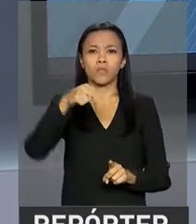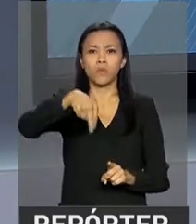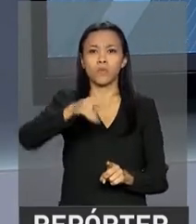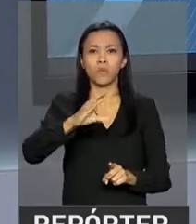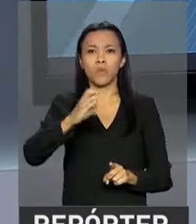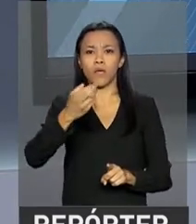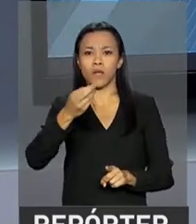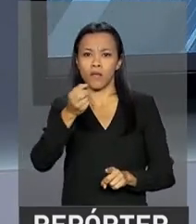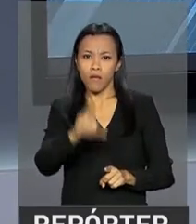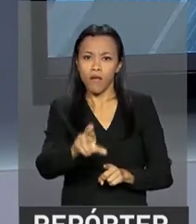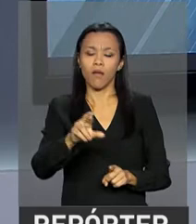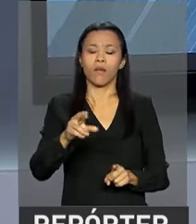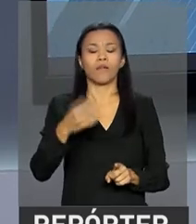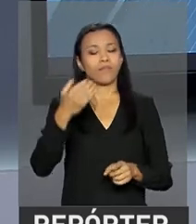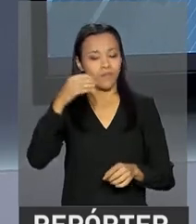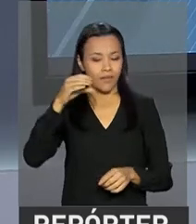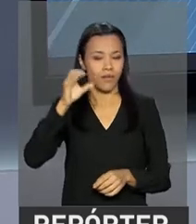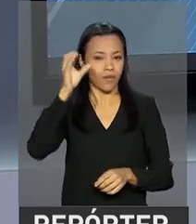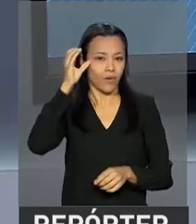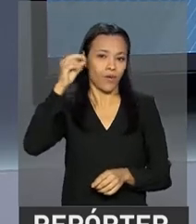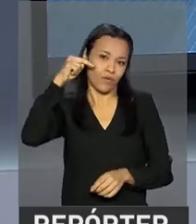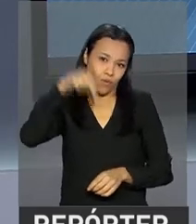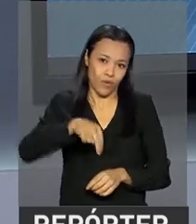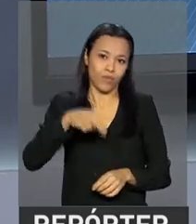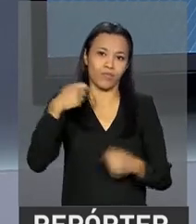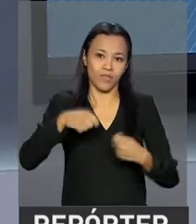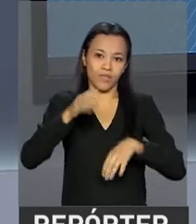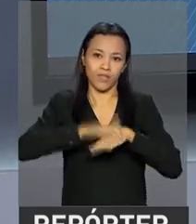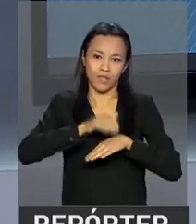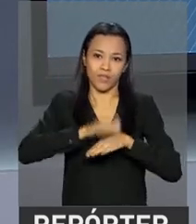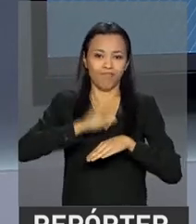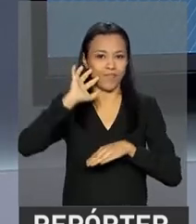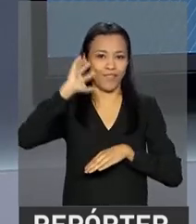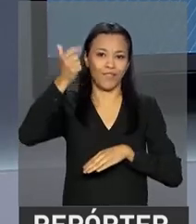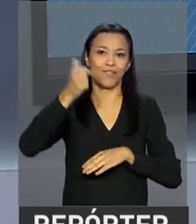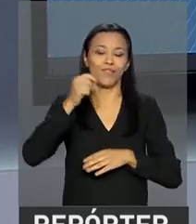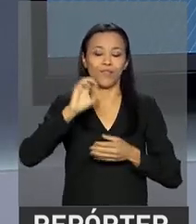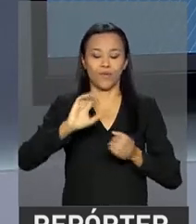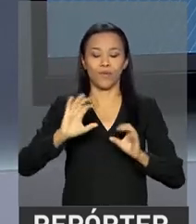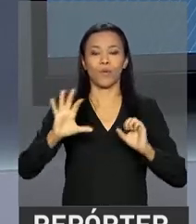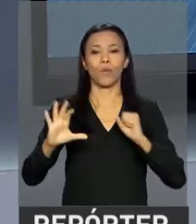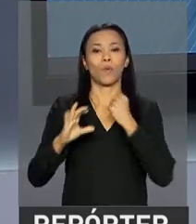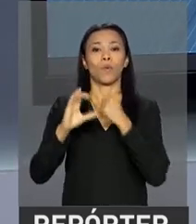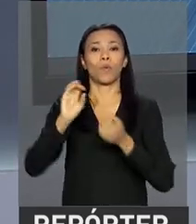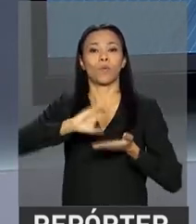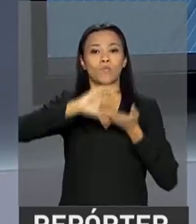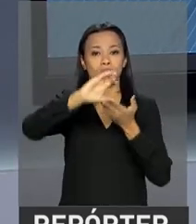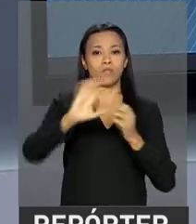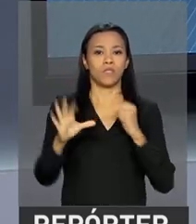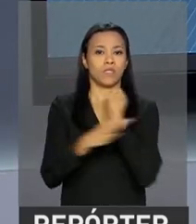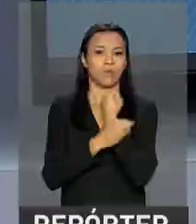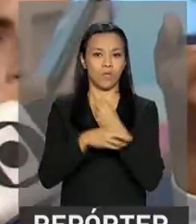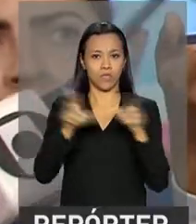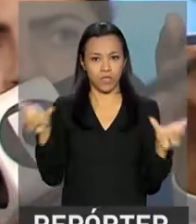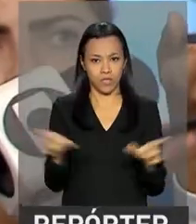Aloysio Nunes, qualquer decisão terá que passar pelo Conselho de Segurança das Nações Unidas.